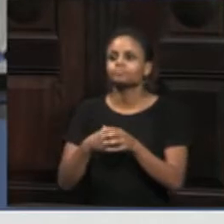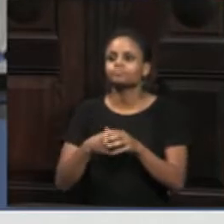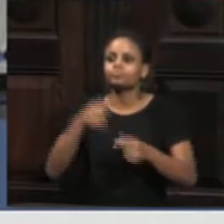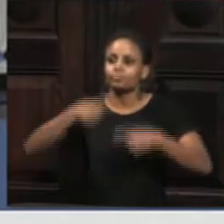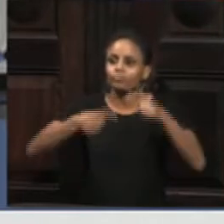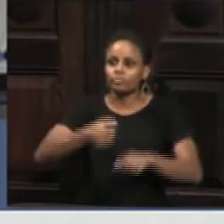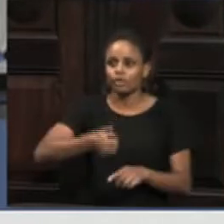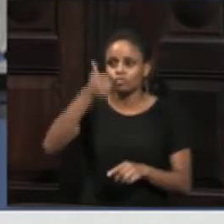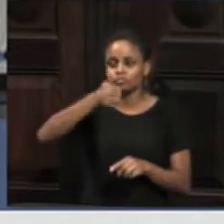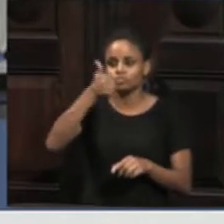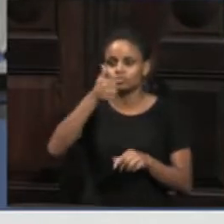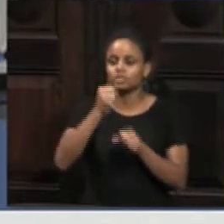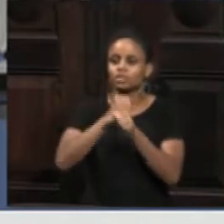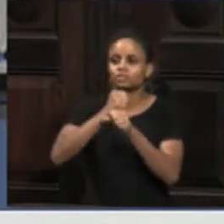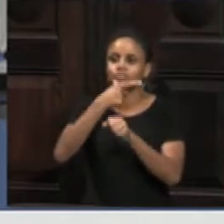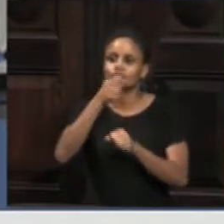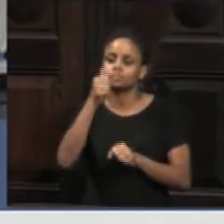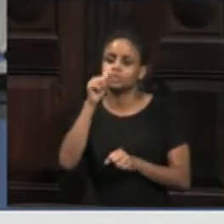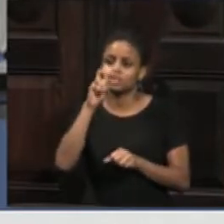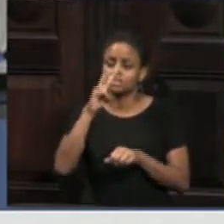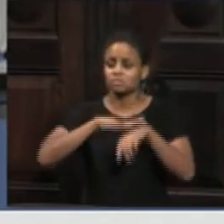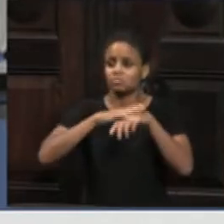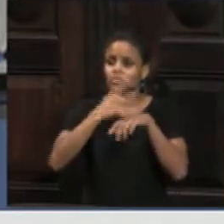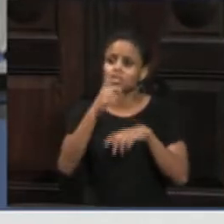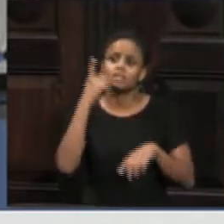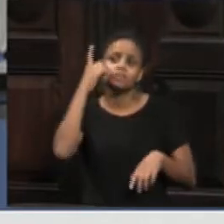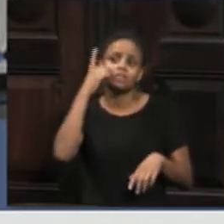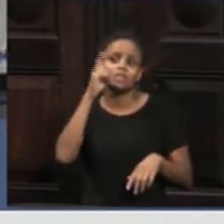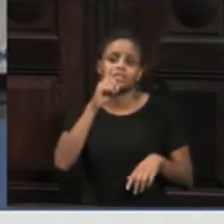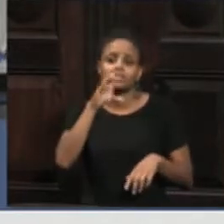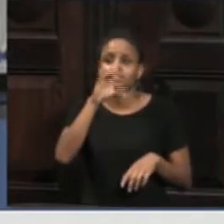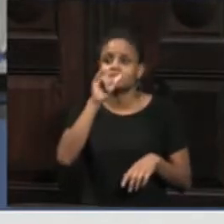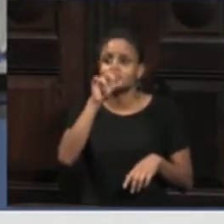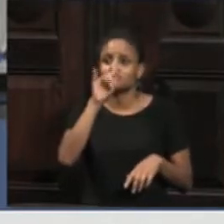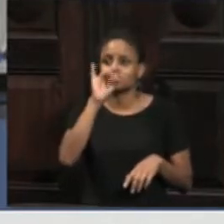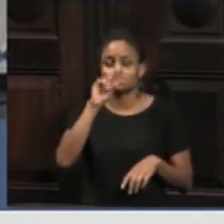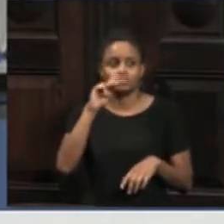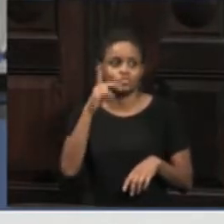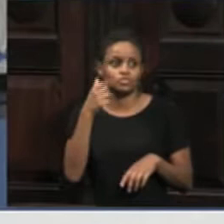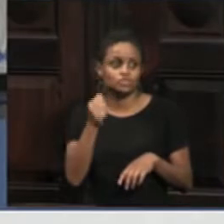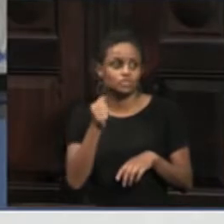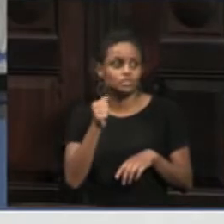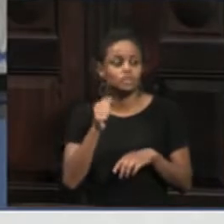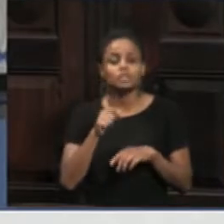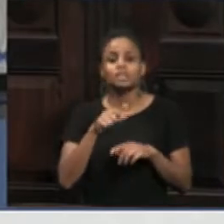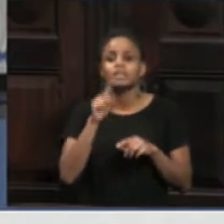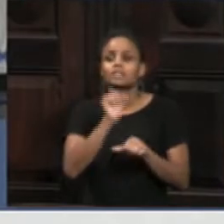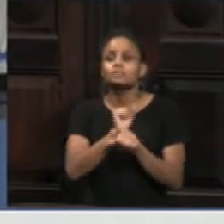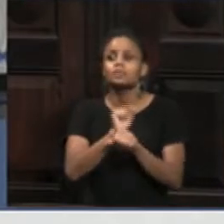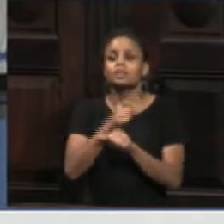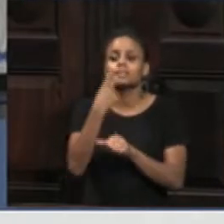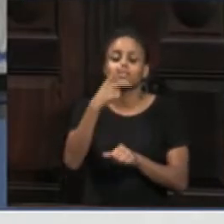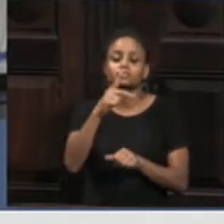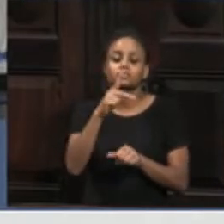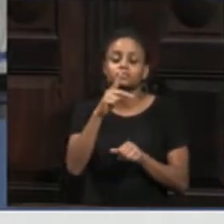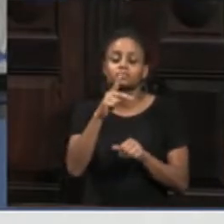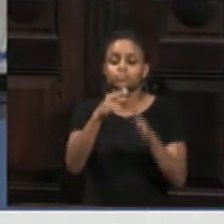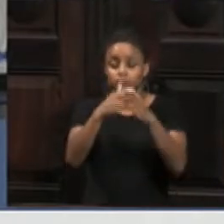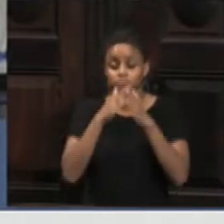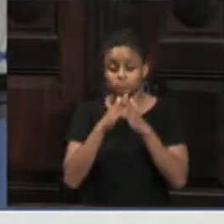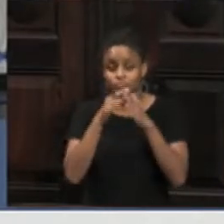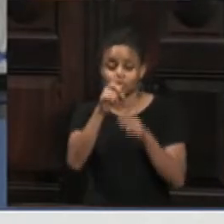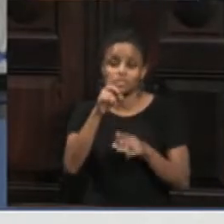legislativa 24/2015, da autoria da deputada Cidinha, que solicita ao excelentíssimo senhor governador do Estado do Rio de Janeiro o envio de mensagem dispondo